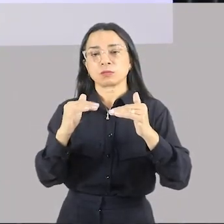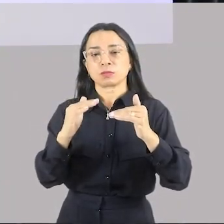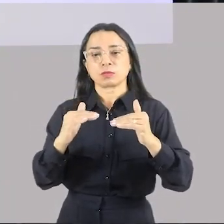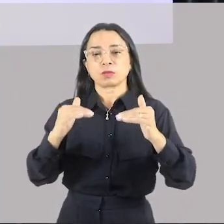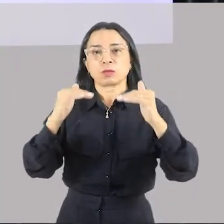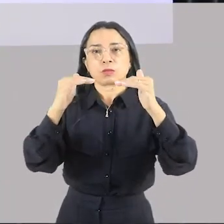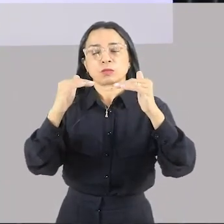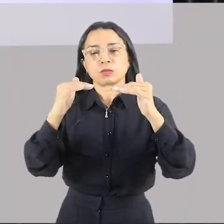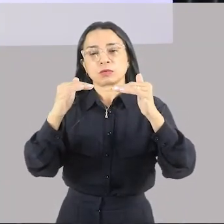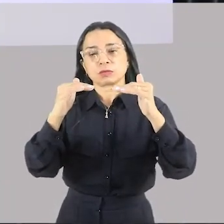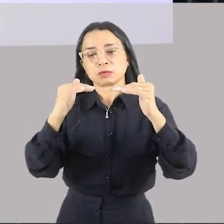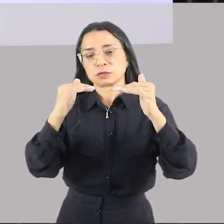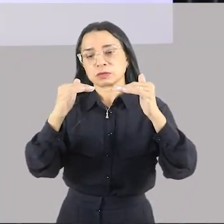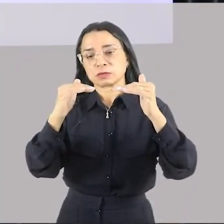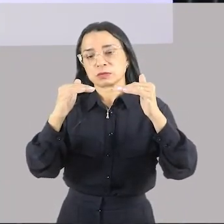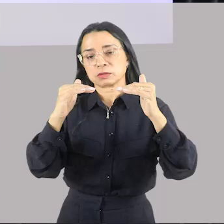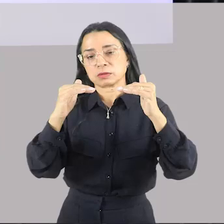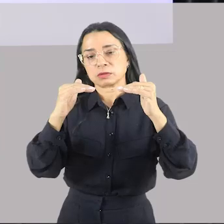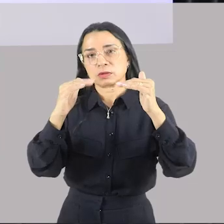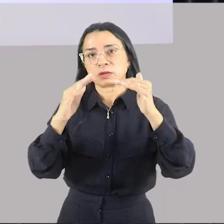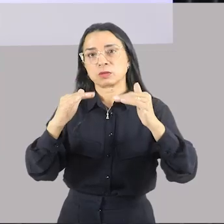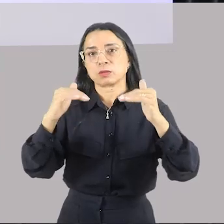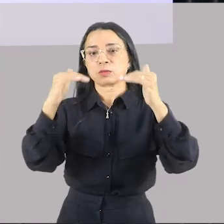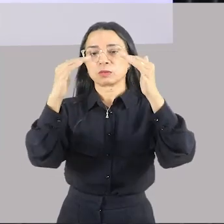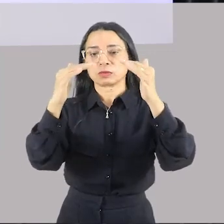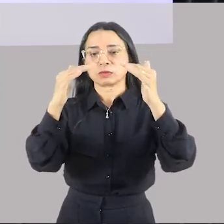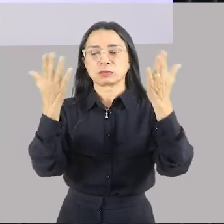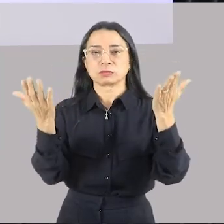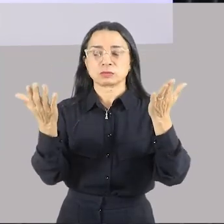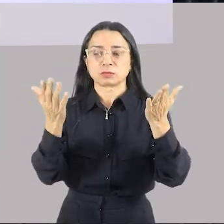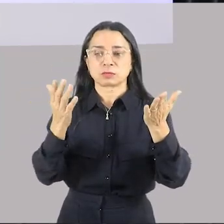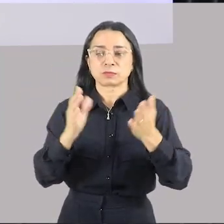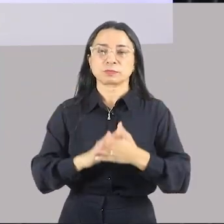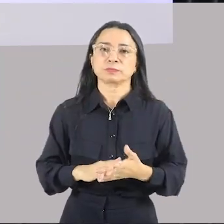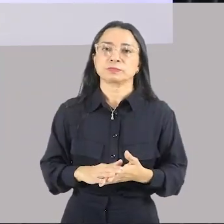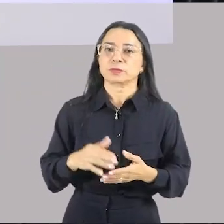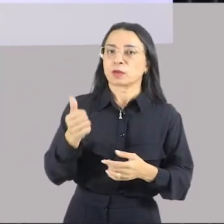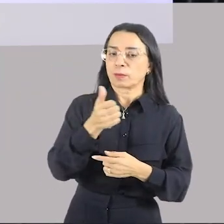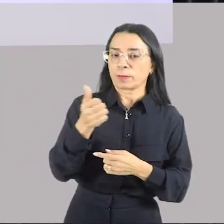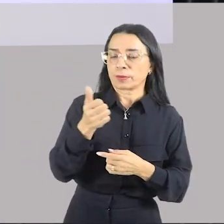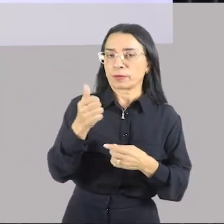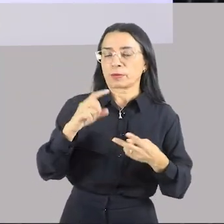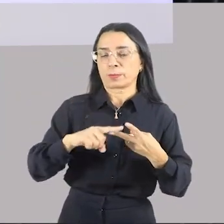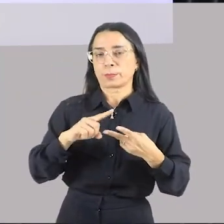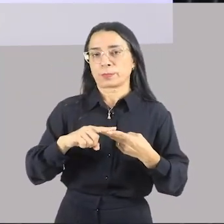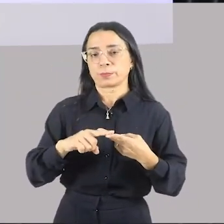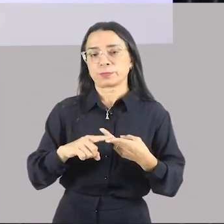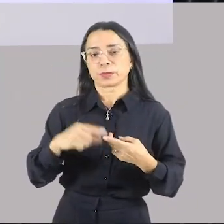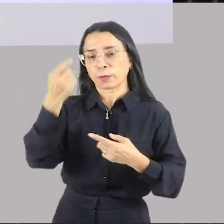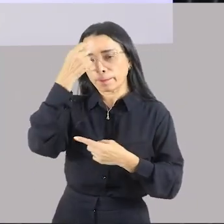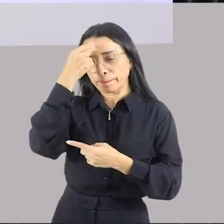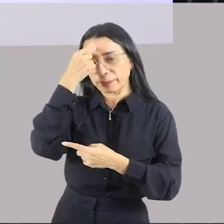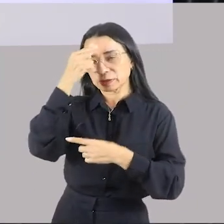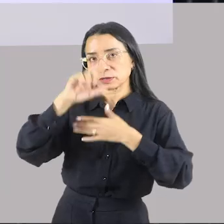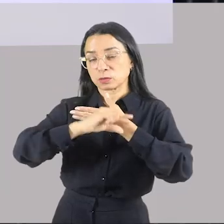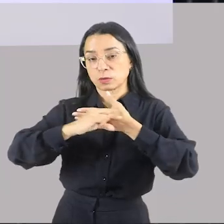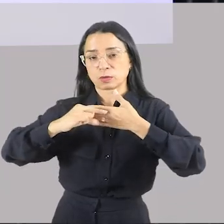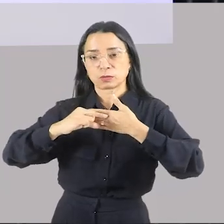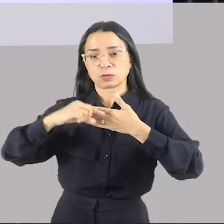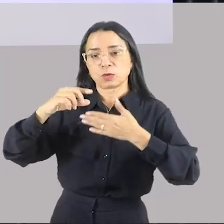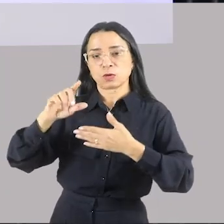é a ativação, e o nível 3, que é a decisão. Então vamos lá. Tem um pensador italiano